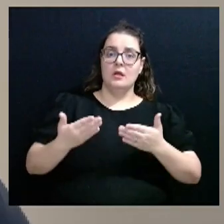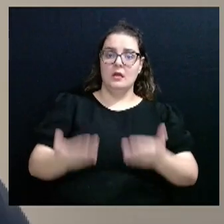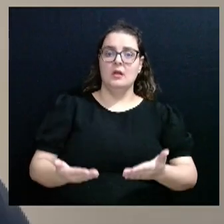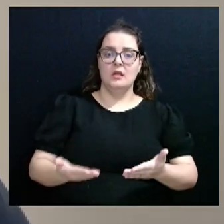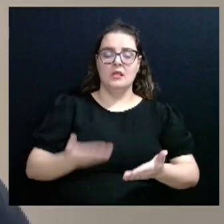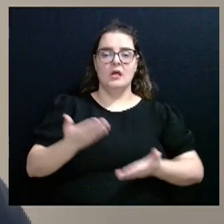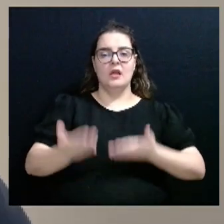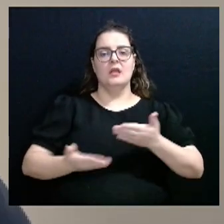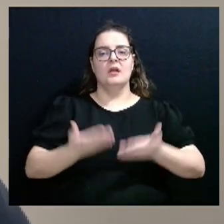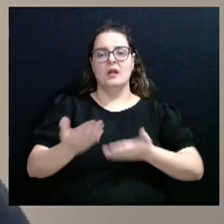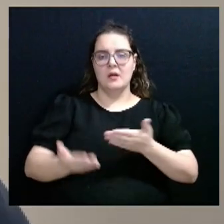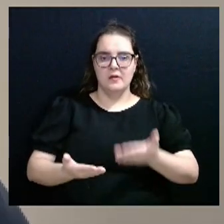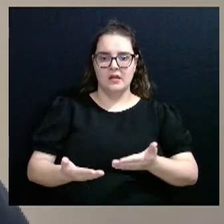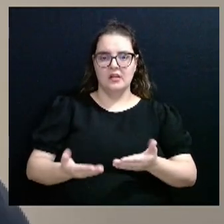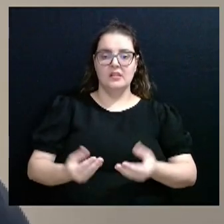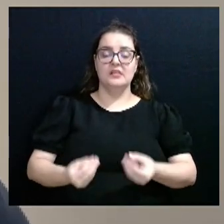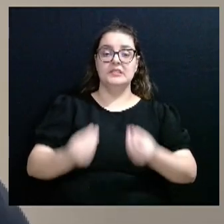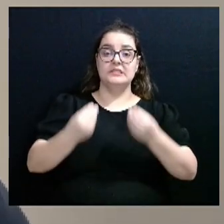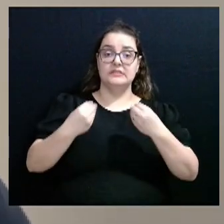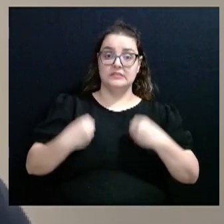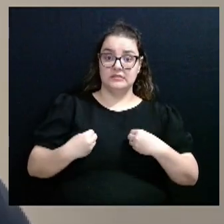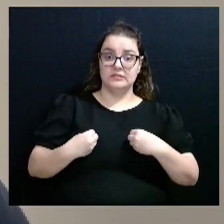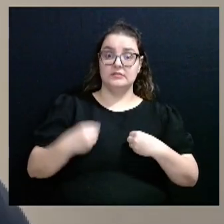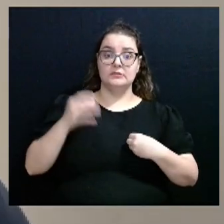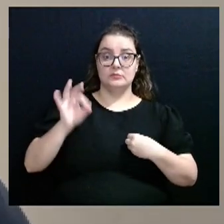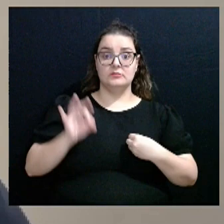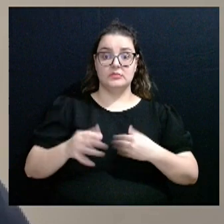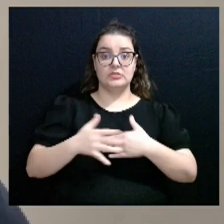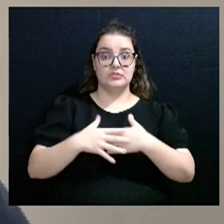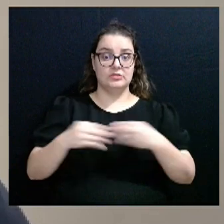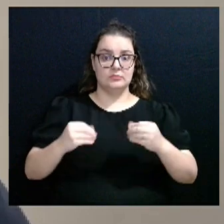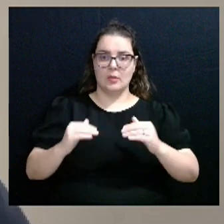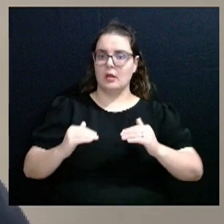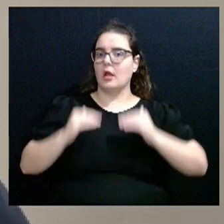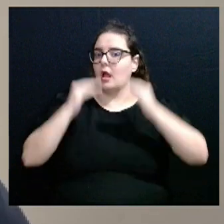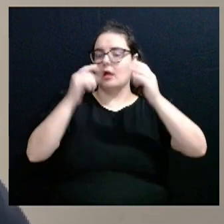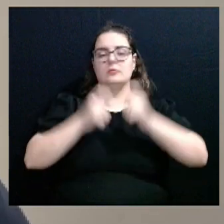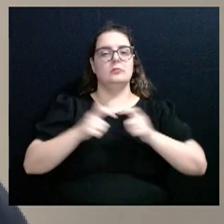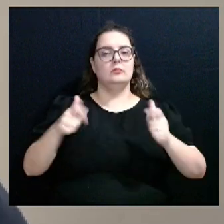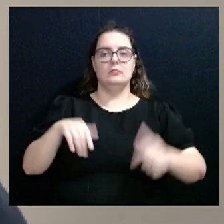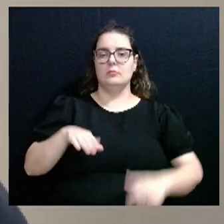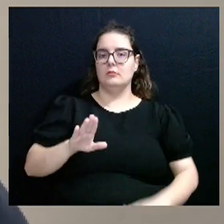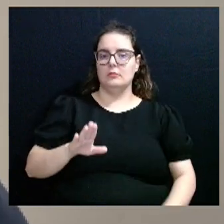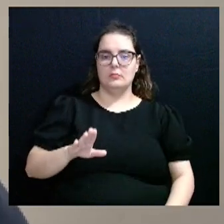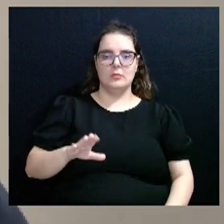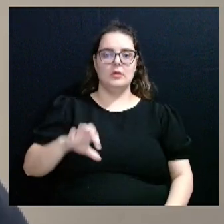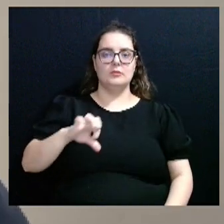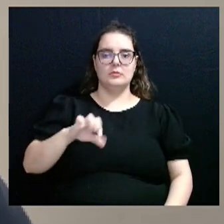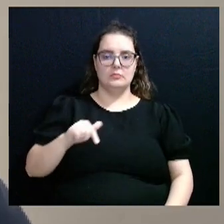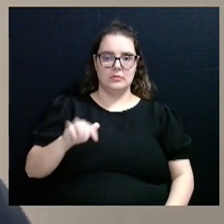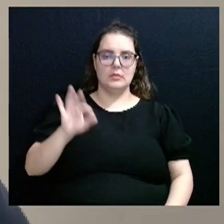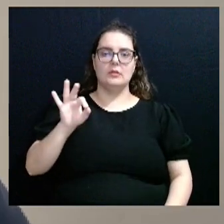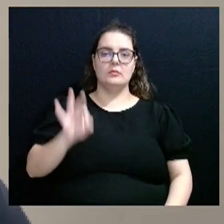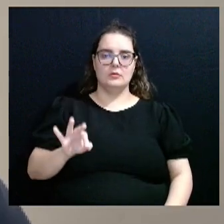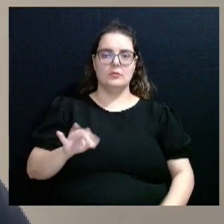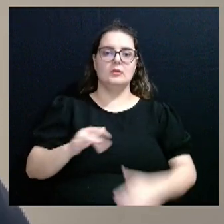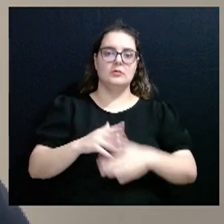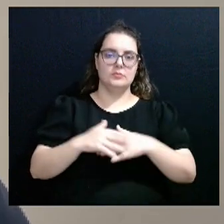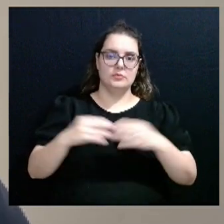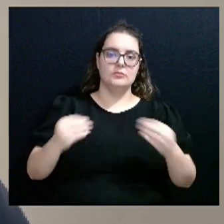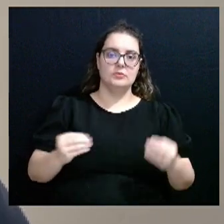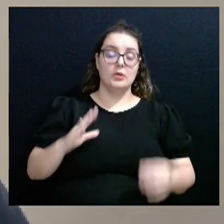que trazem uma chance de cura elevadíssima, né? Mais de 97% de chance de cura,